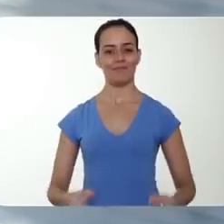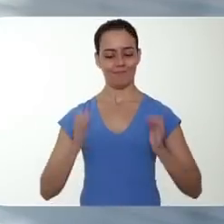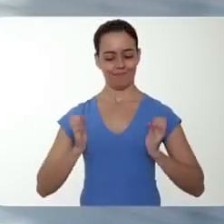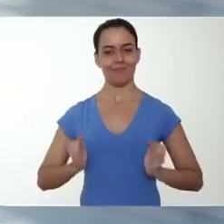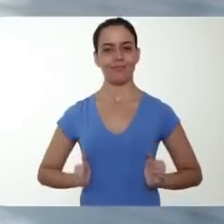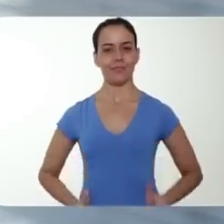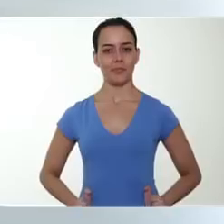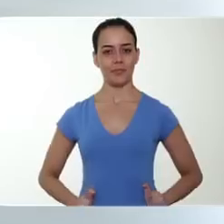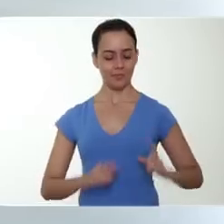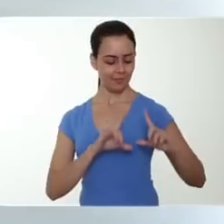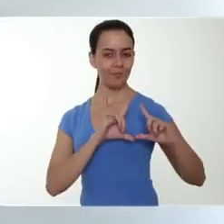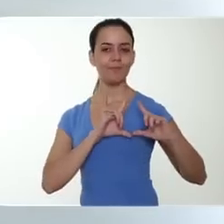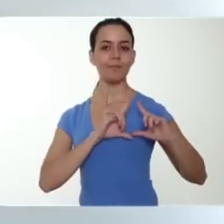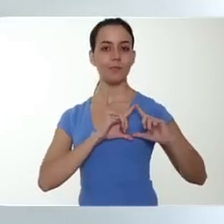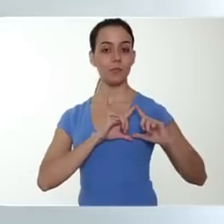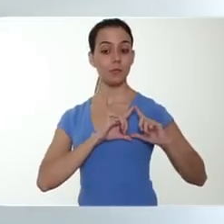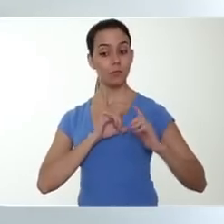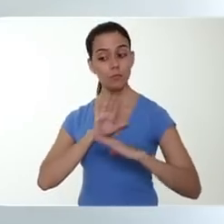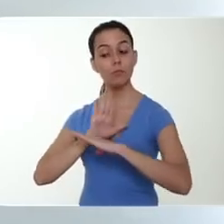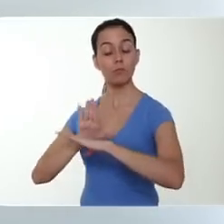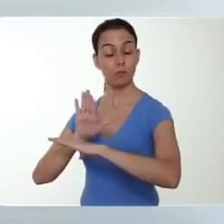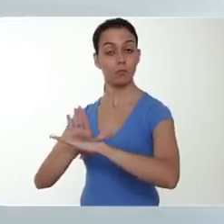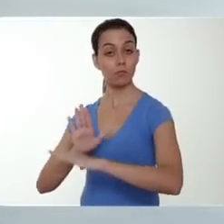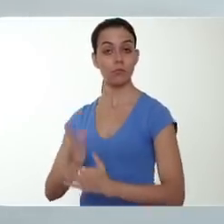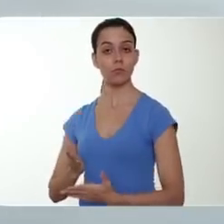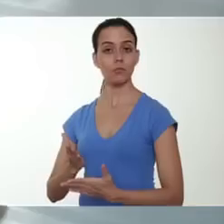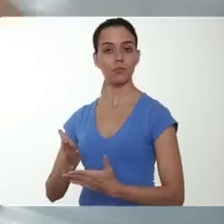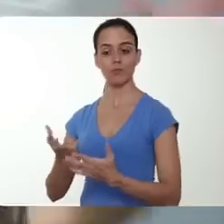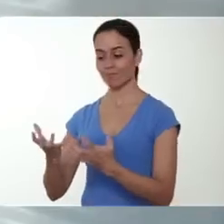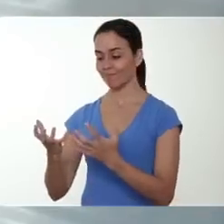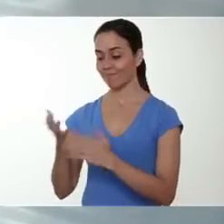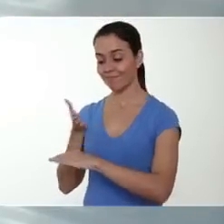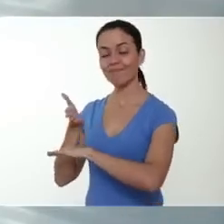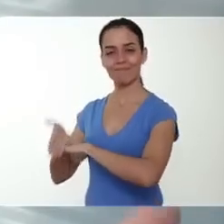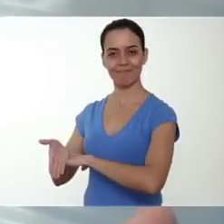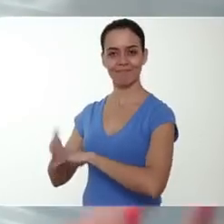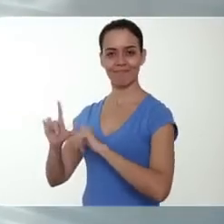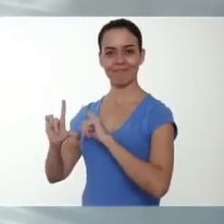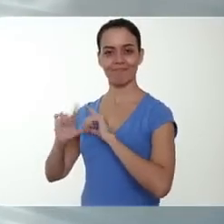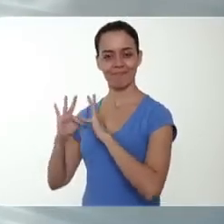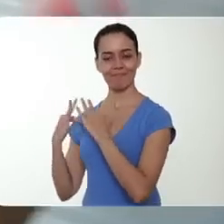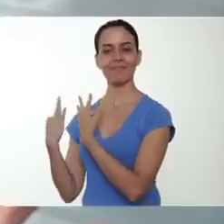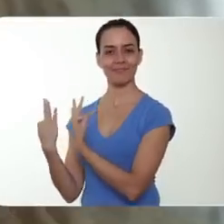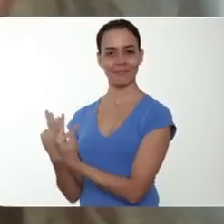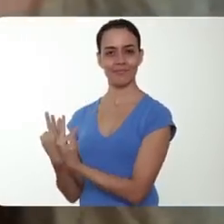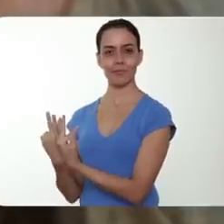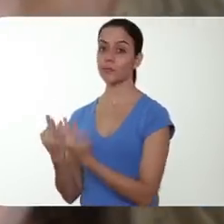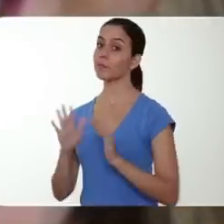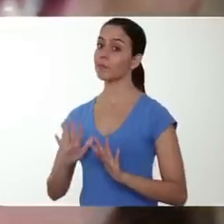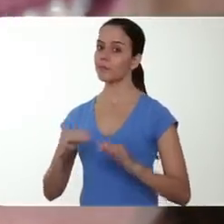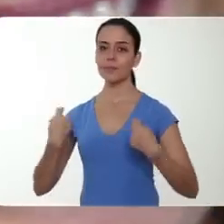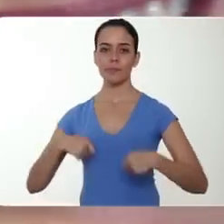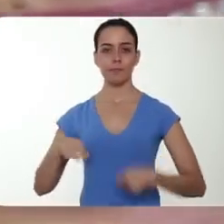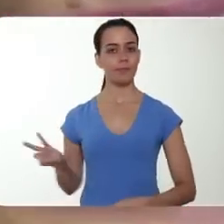forma transparente. A Apsia está aqui para te ajudar, se você quiser fazer parte dessa nossa família, desde que